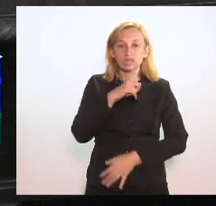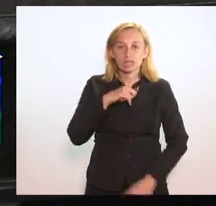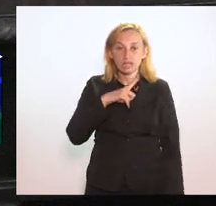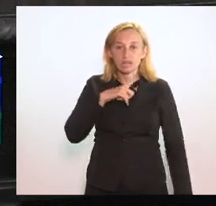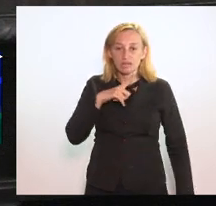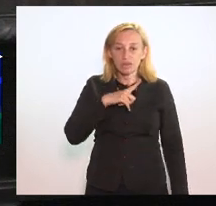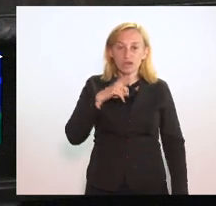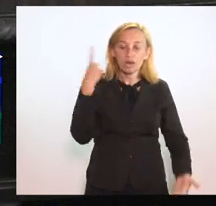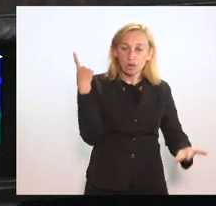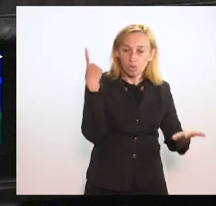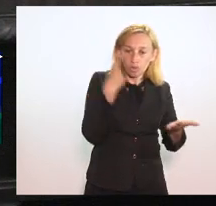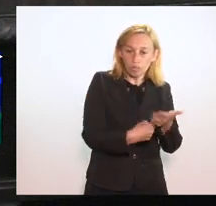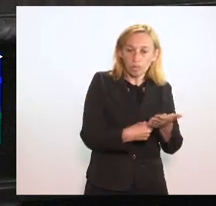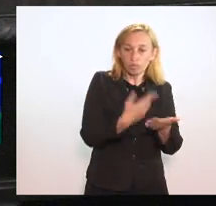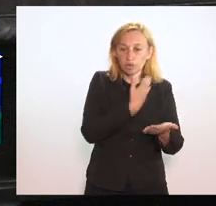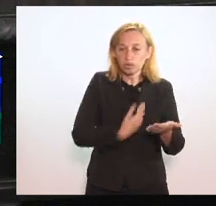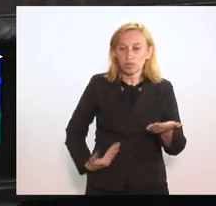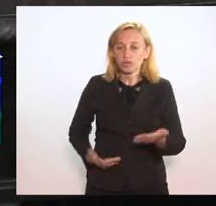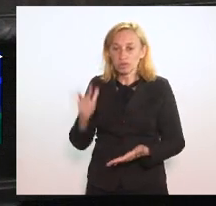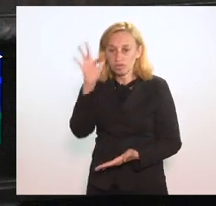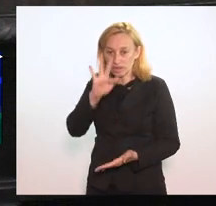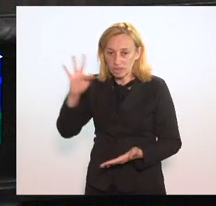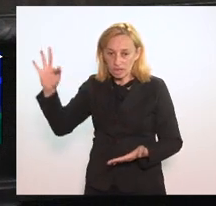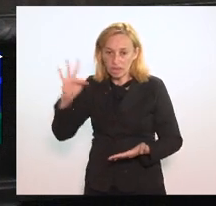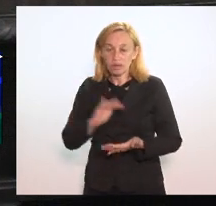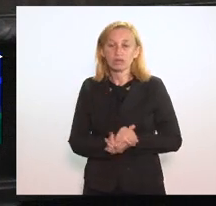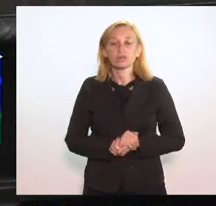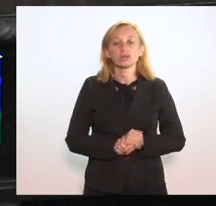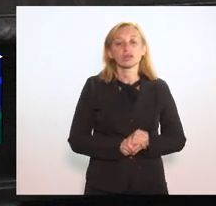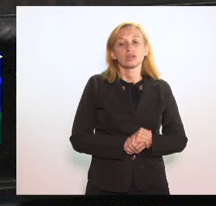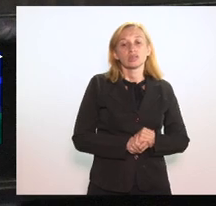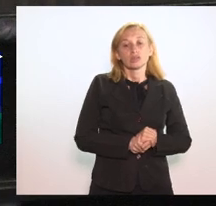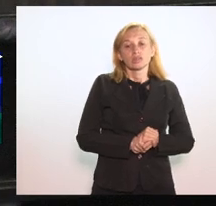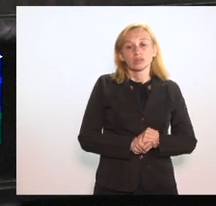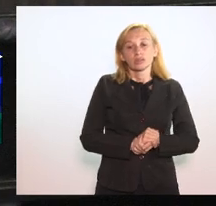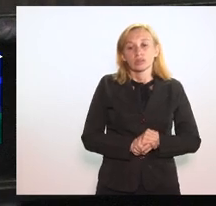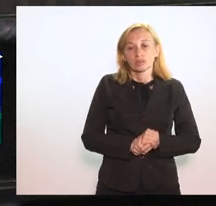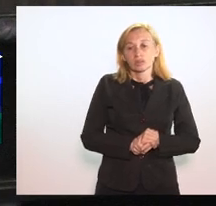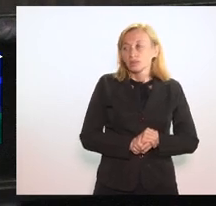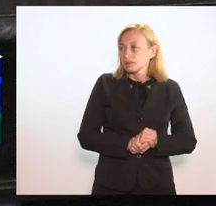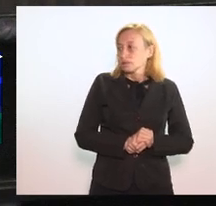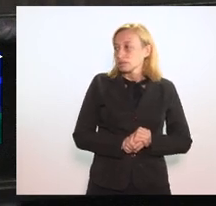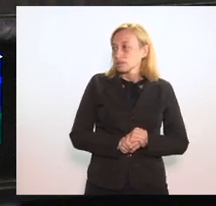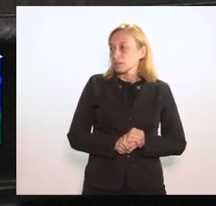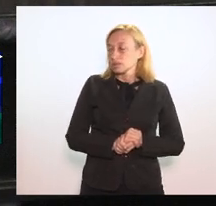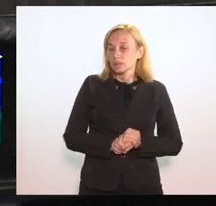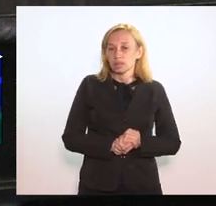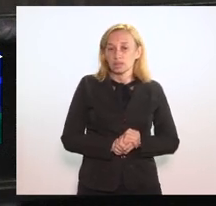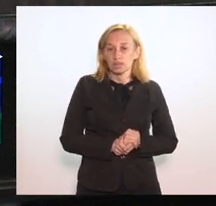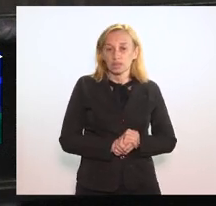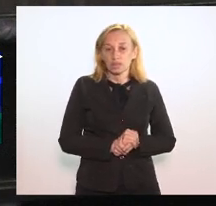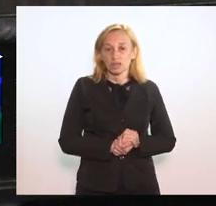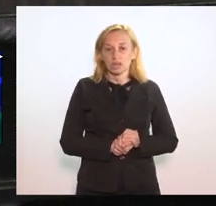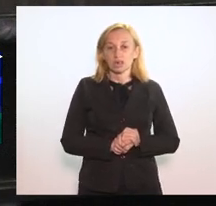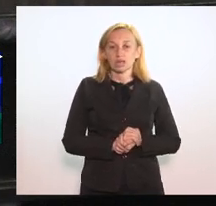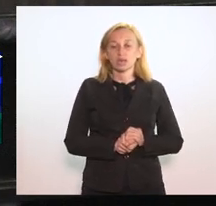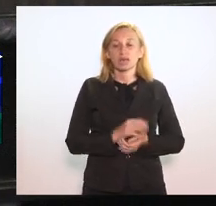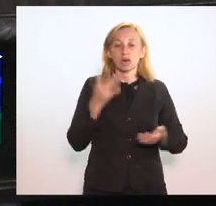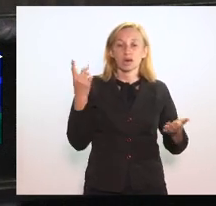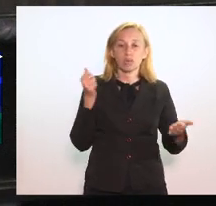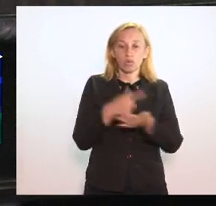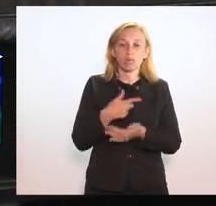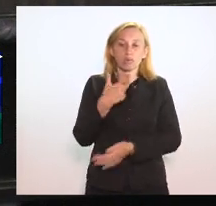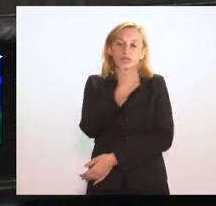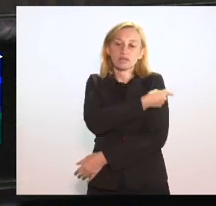um compromisso do governo federal com a reposição imediata dessas vacinas